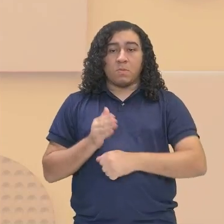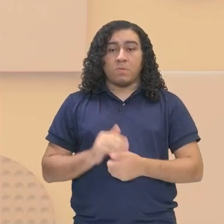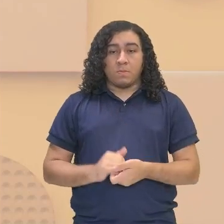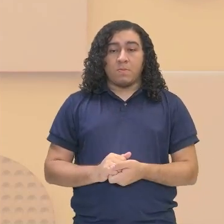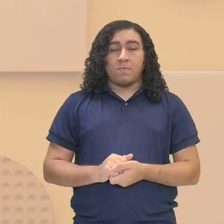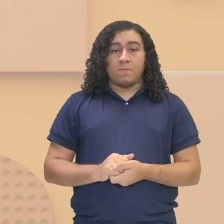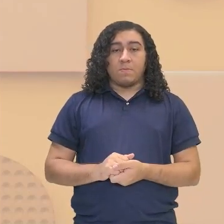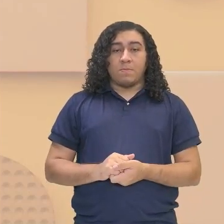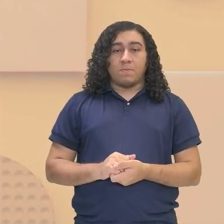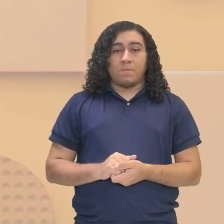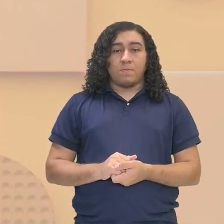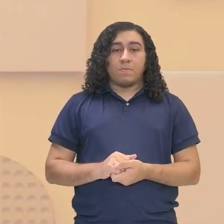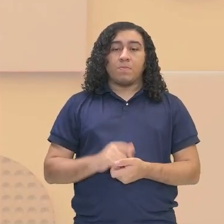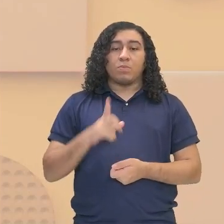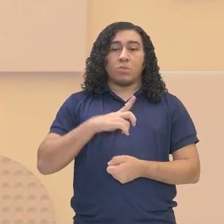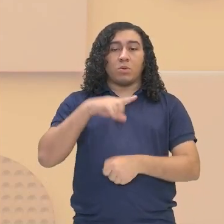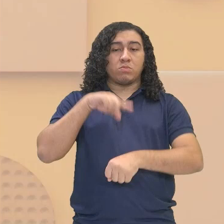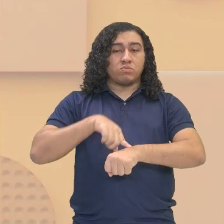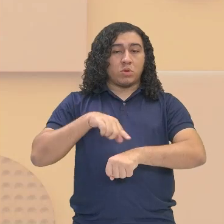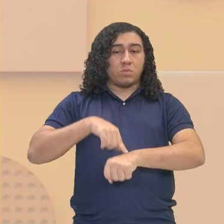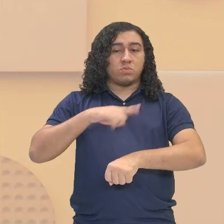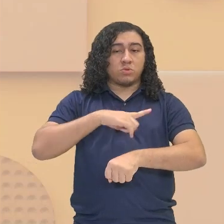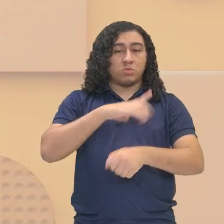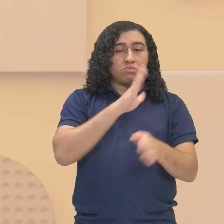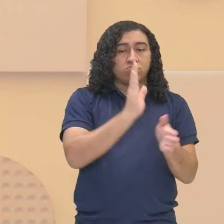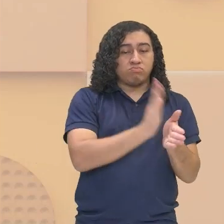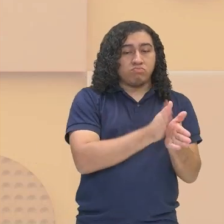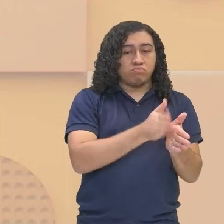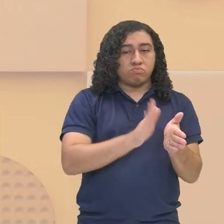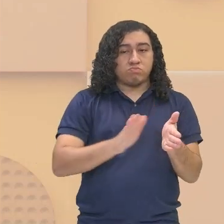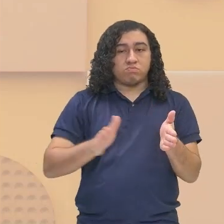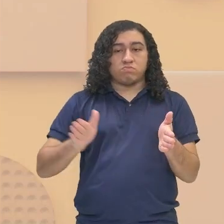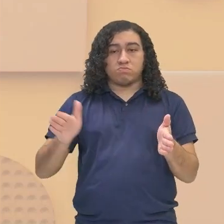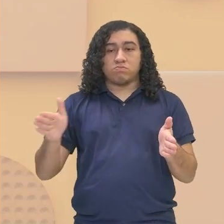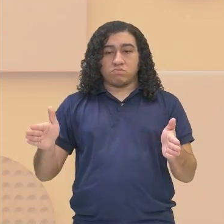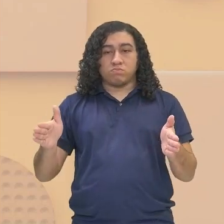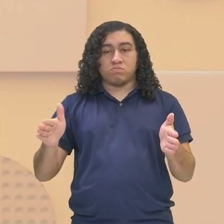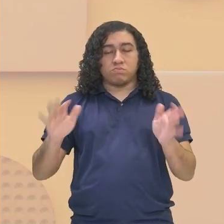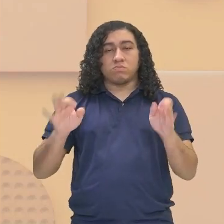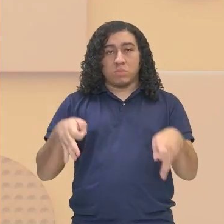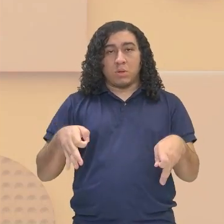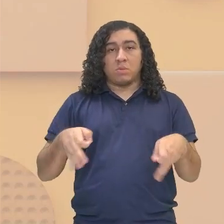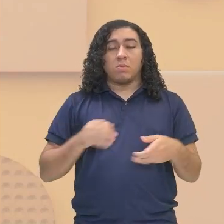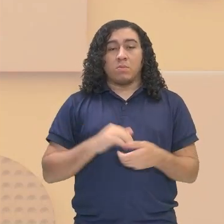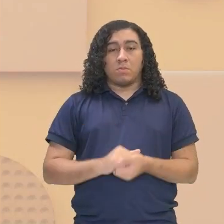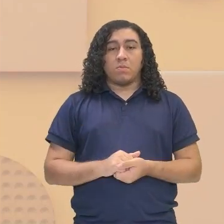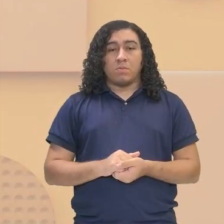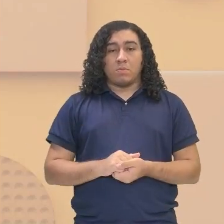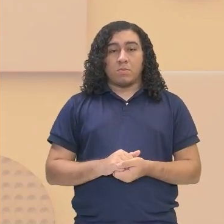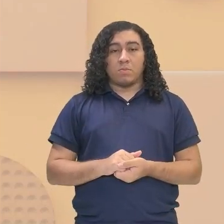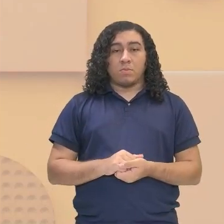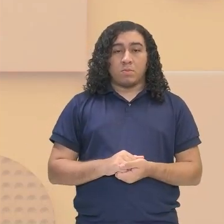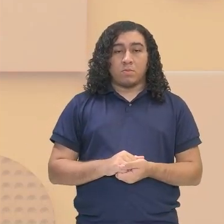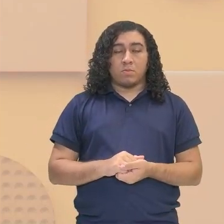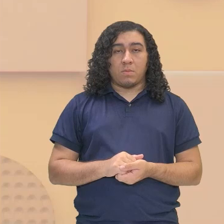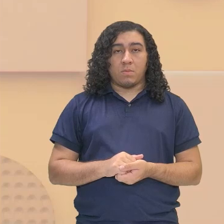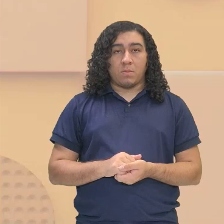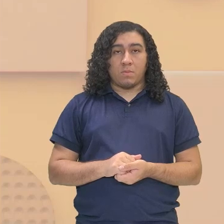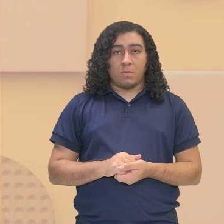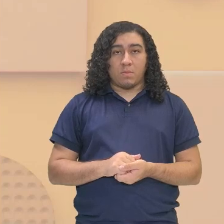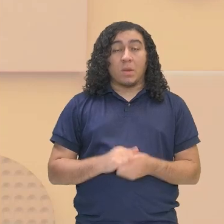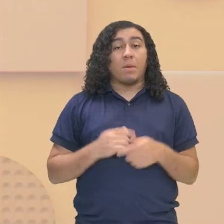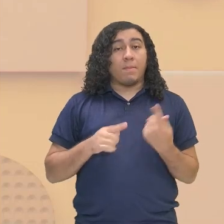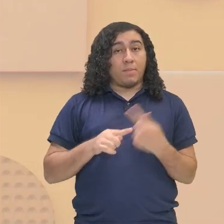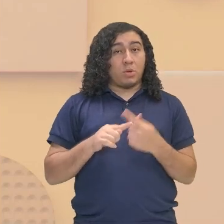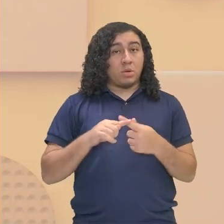que esse tempo ele vai ser cronometrado. Esse tempo então ele vai ser precioso, por quê? Porque eu tenho um horário para entrar no meu